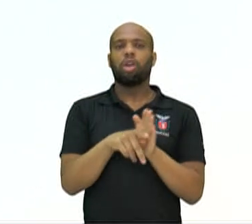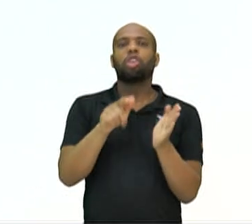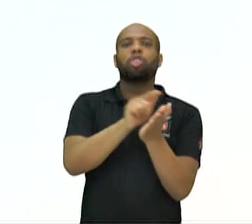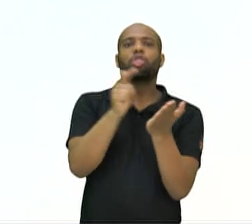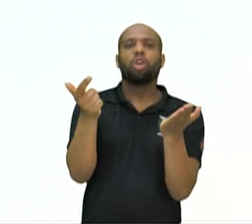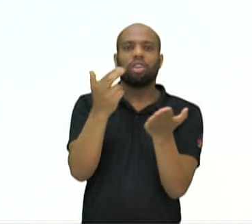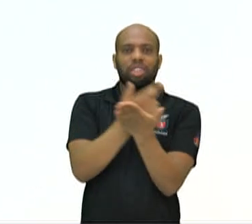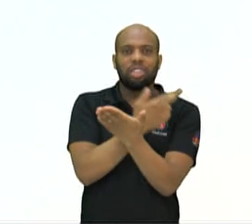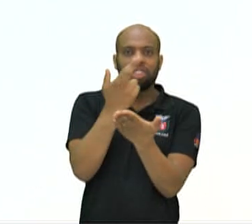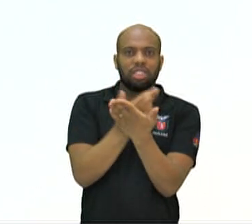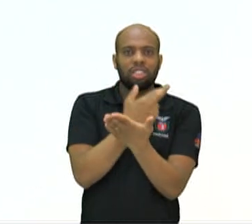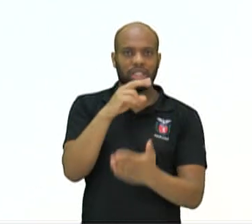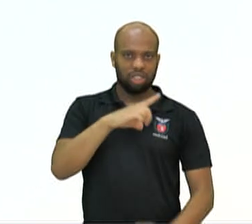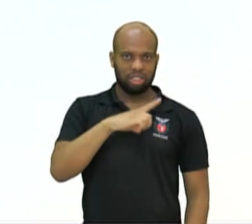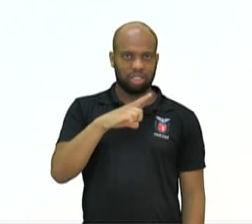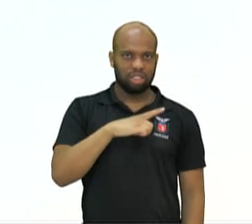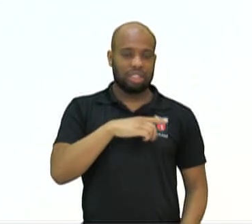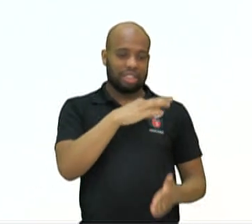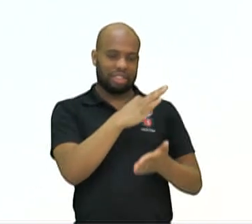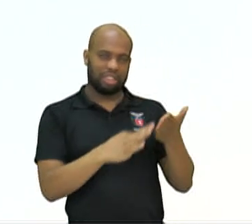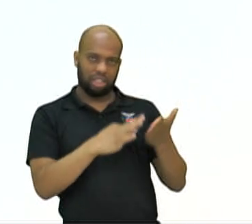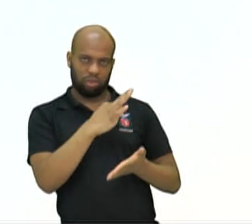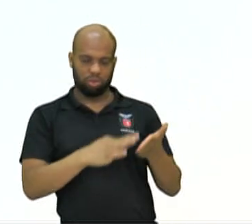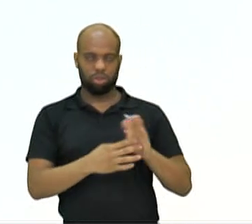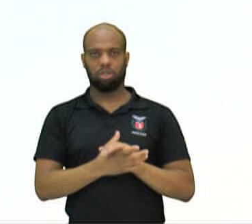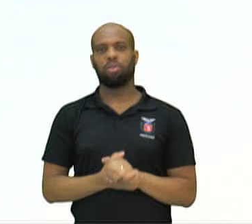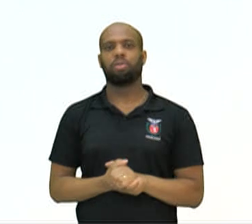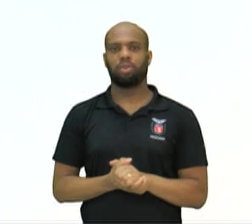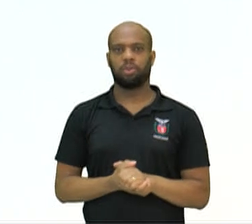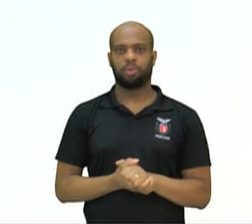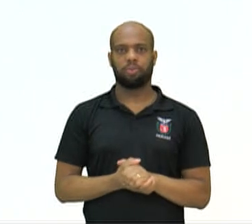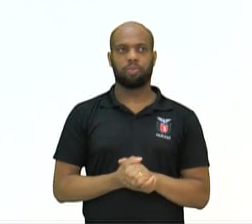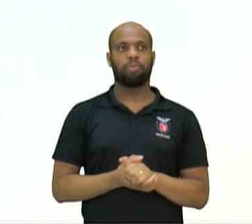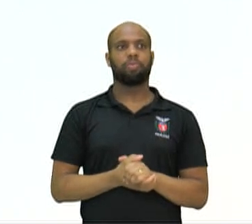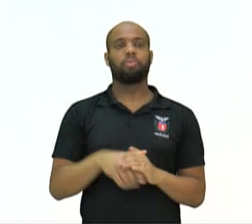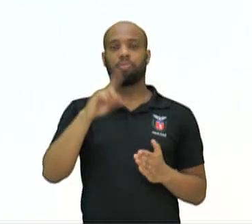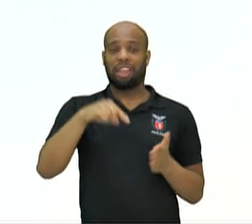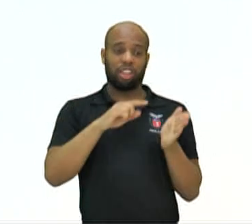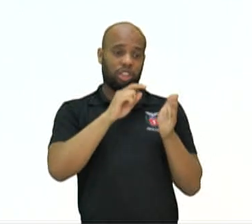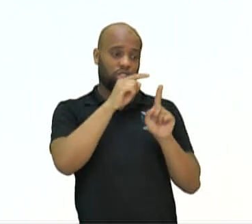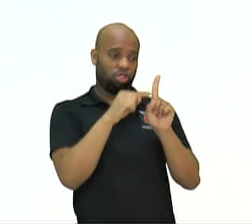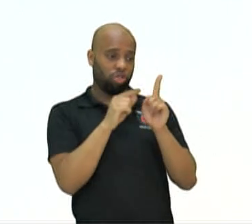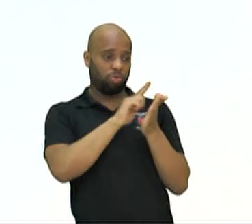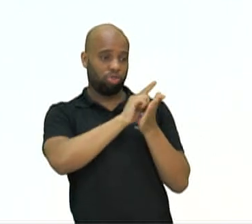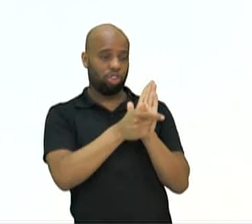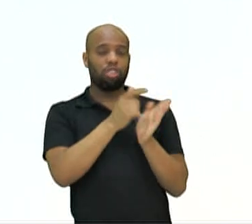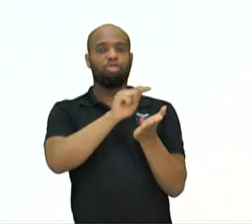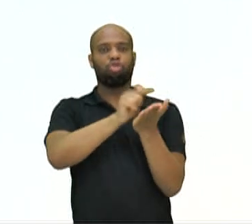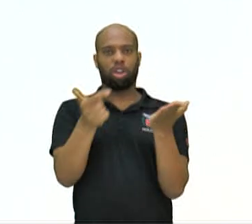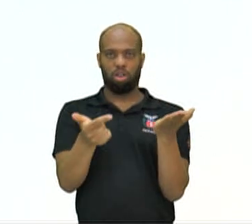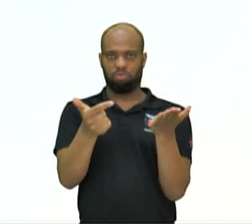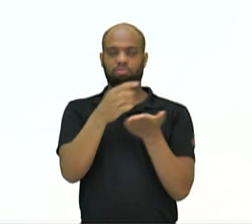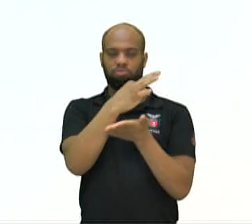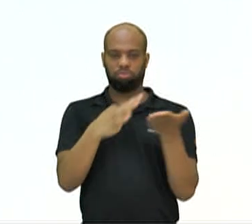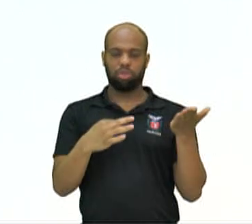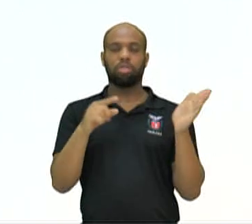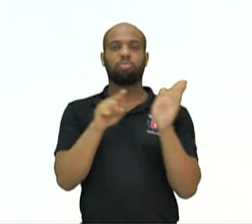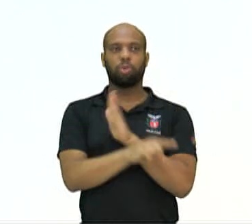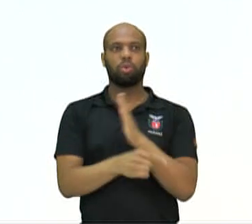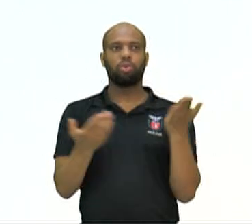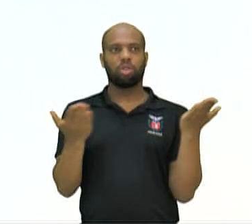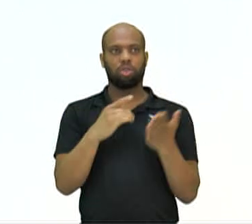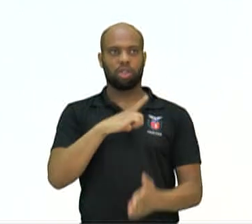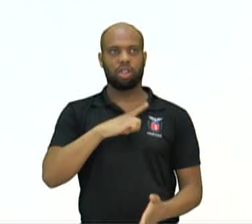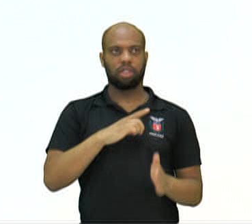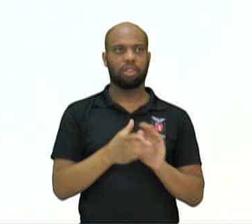de revista, de um texto jornalístico, ou seja, de um texto jornalístico. Vamos lá para a questão.